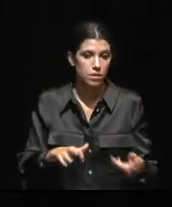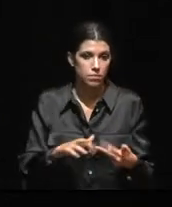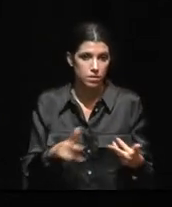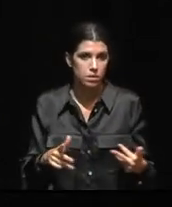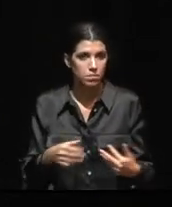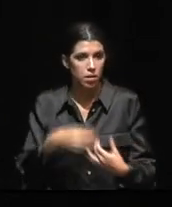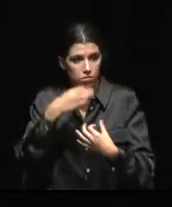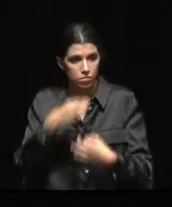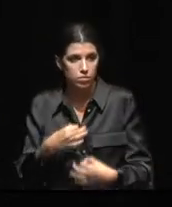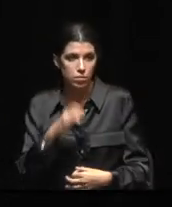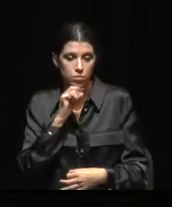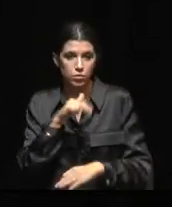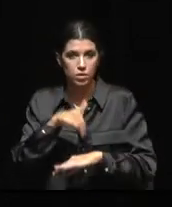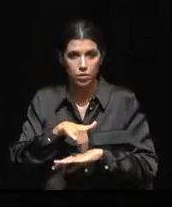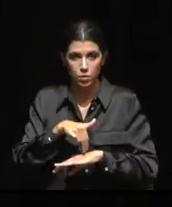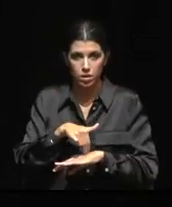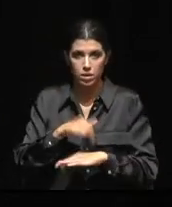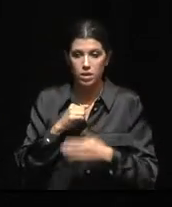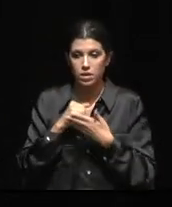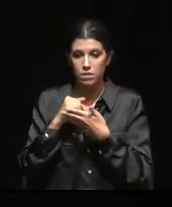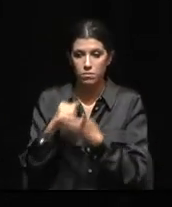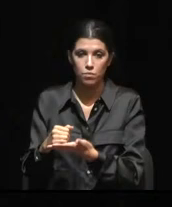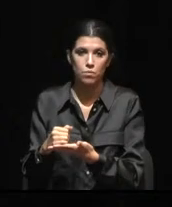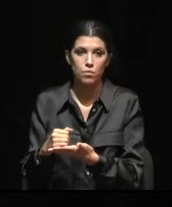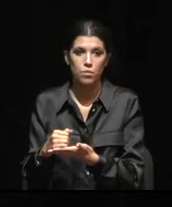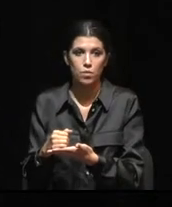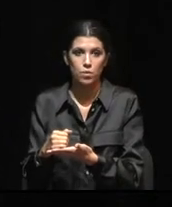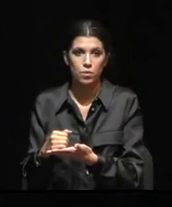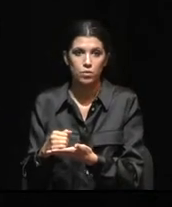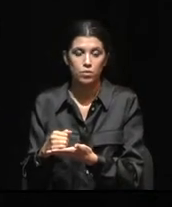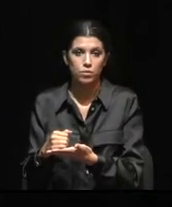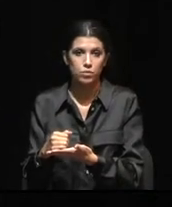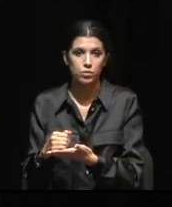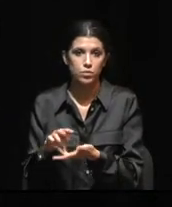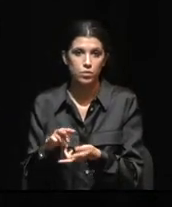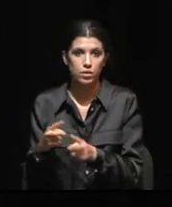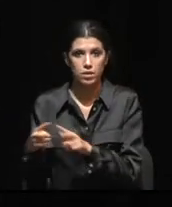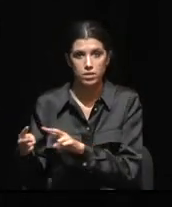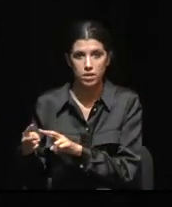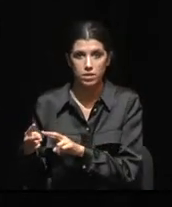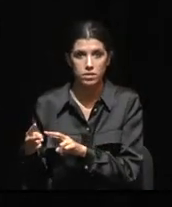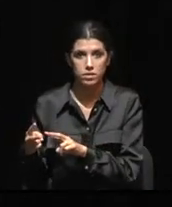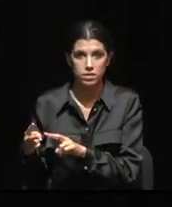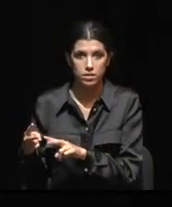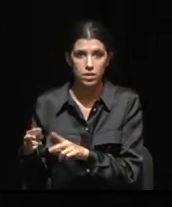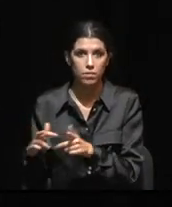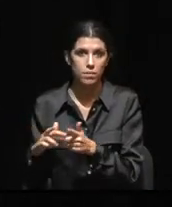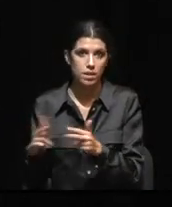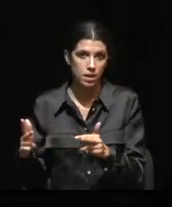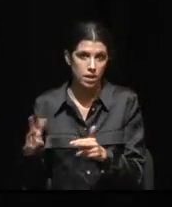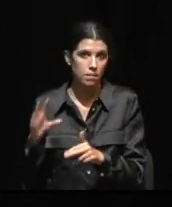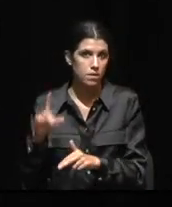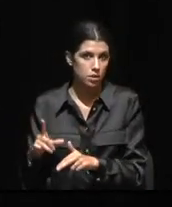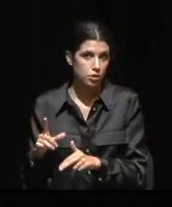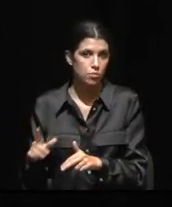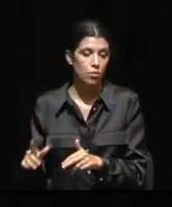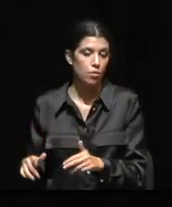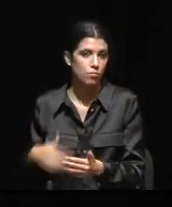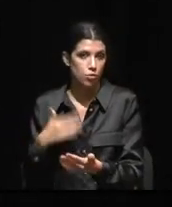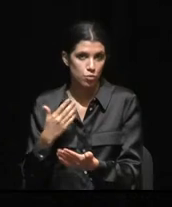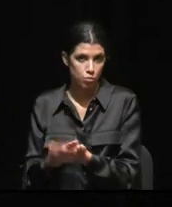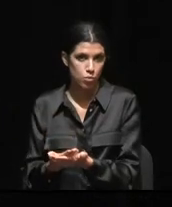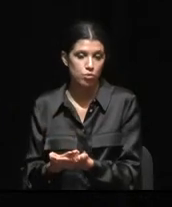poder estar aqui eu na posição de apoiante da da da alteração que está a ser promovida pela câmara municipal de Lisboa